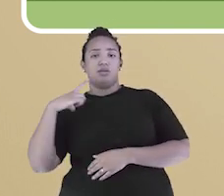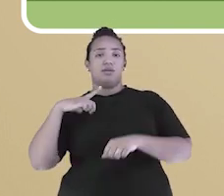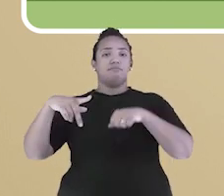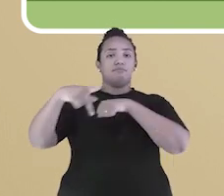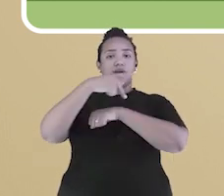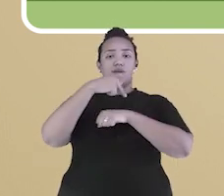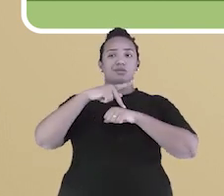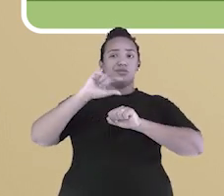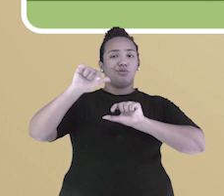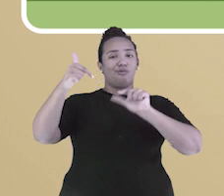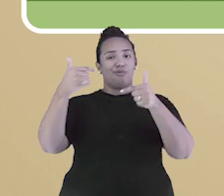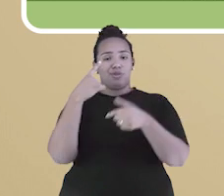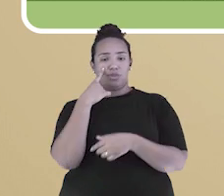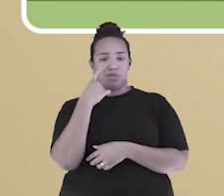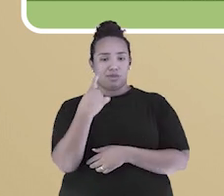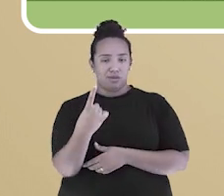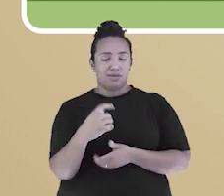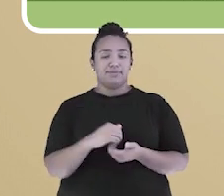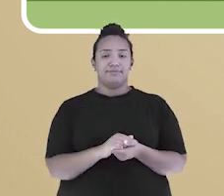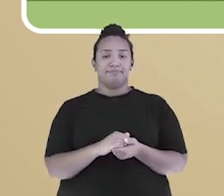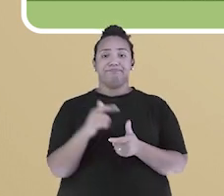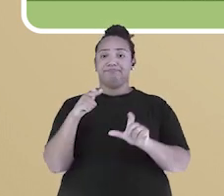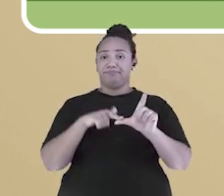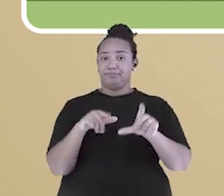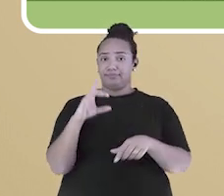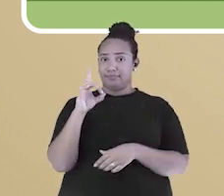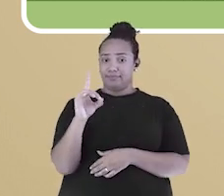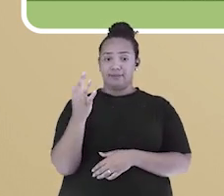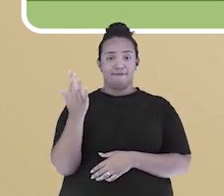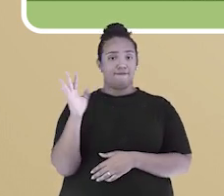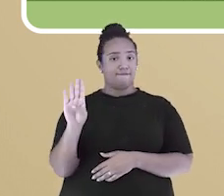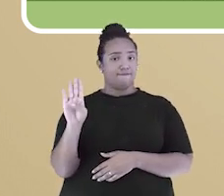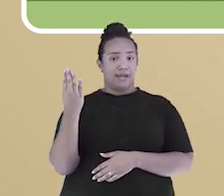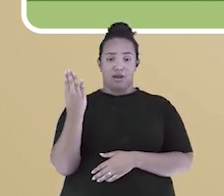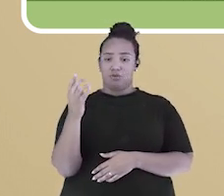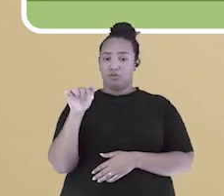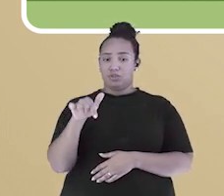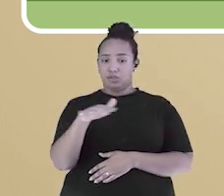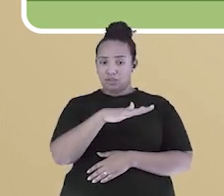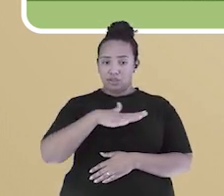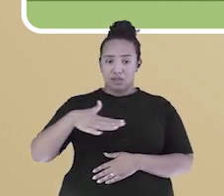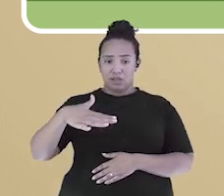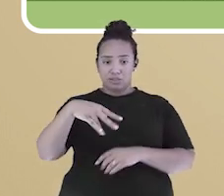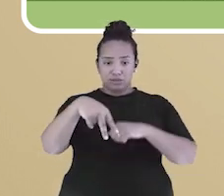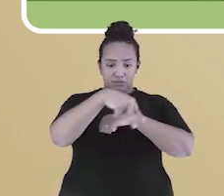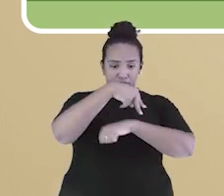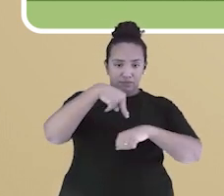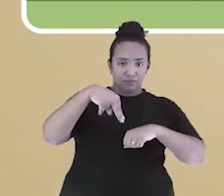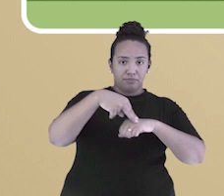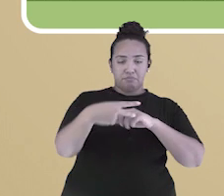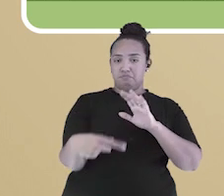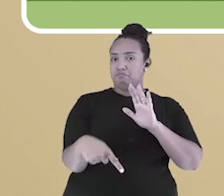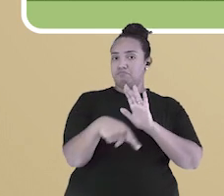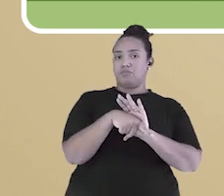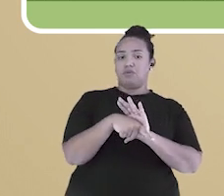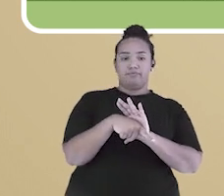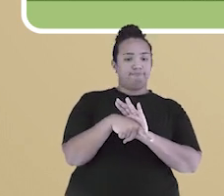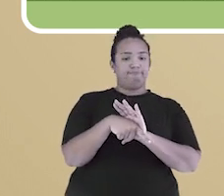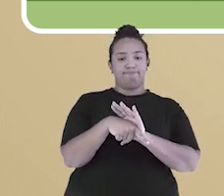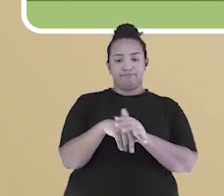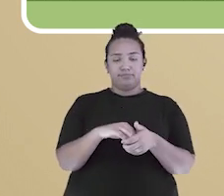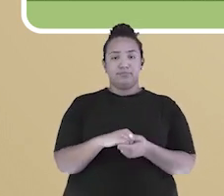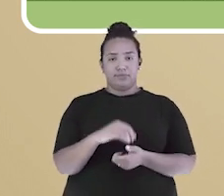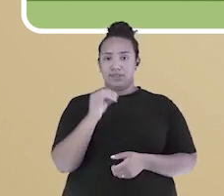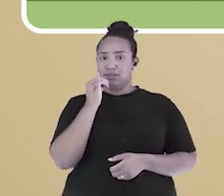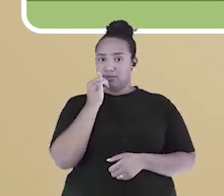por mais nações. Letra D, falso. Não existe nação sem território próprio. Existe sim. Um exemplo